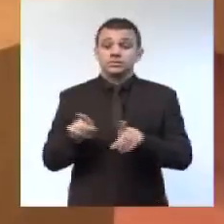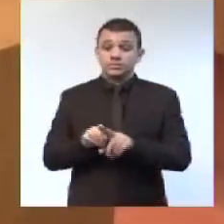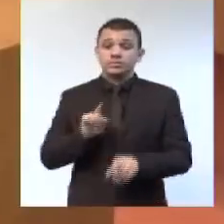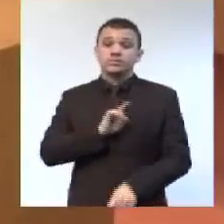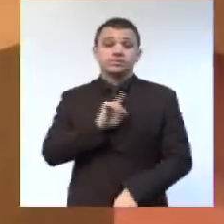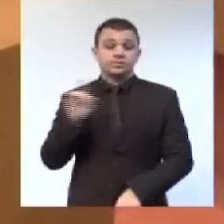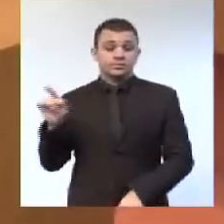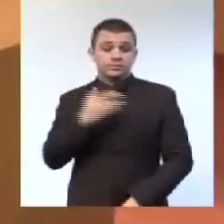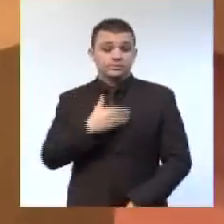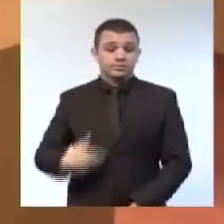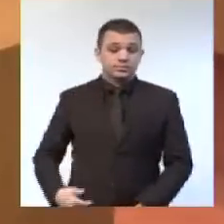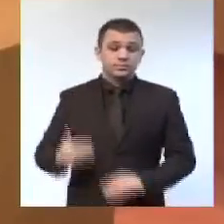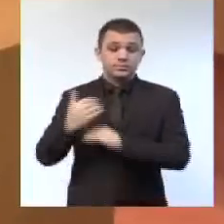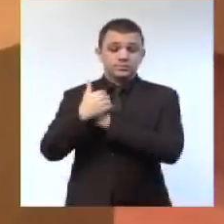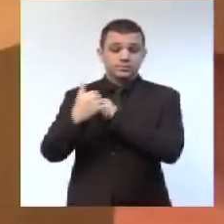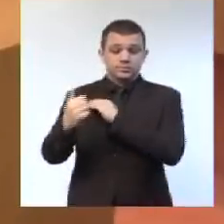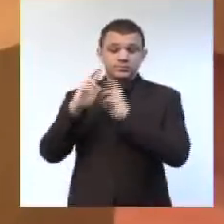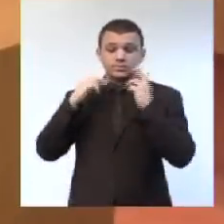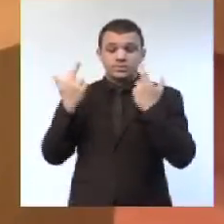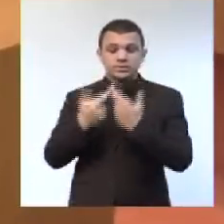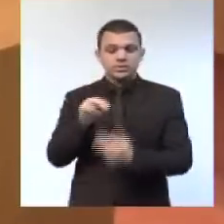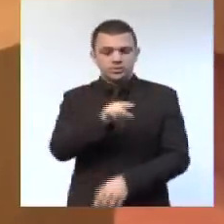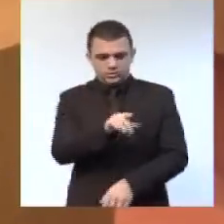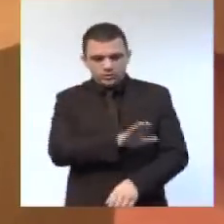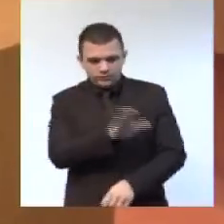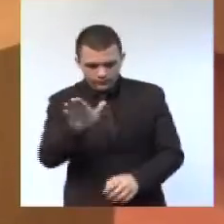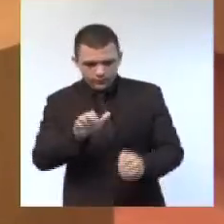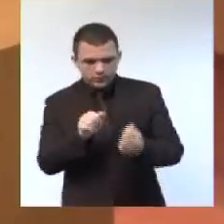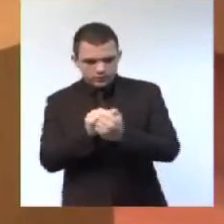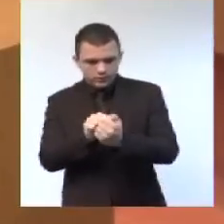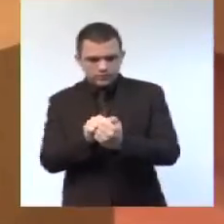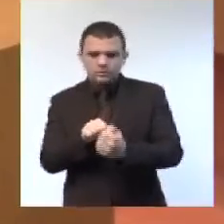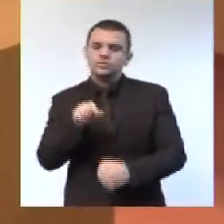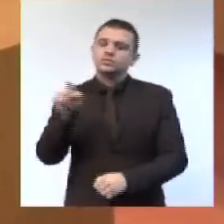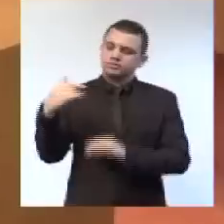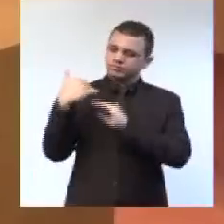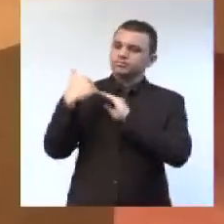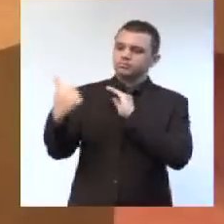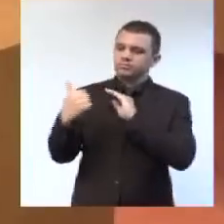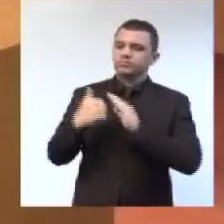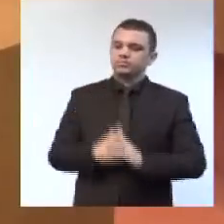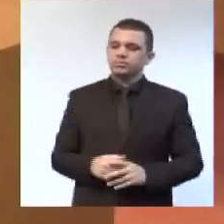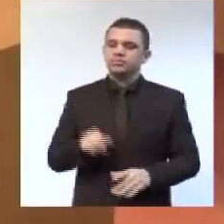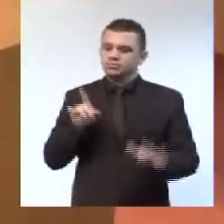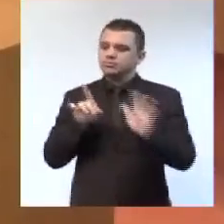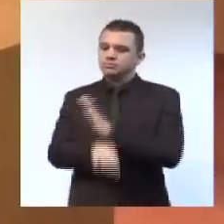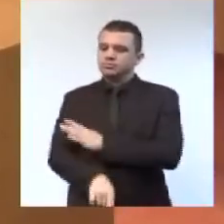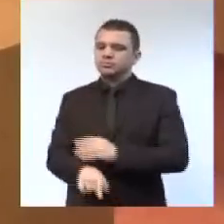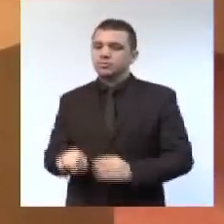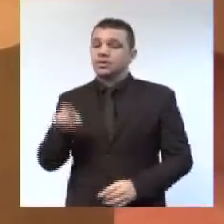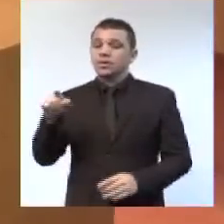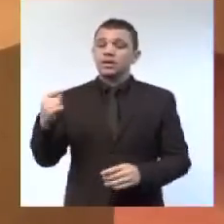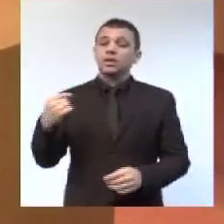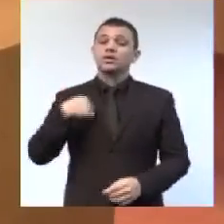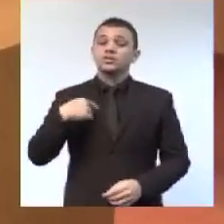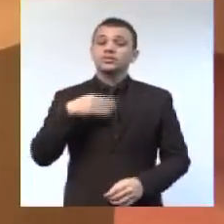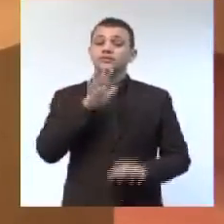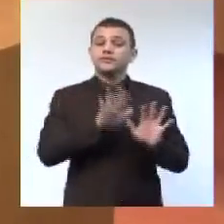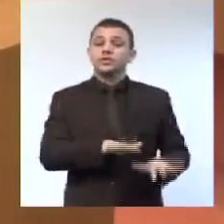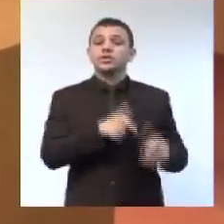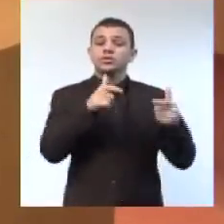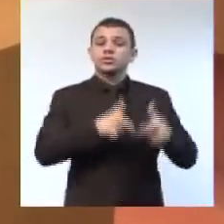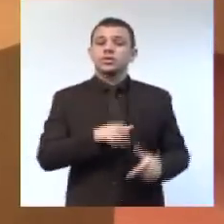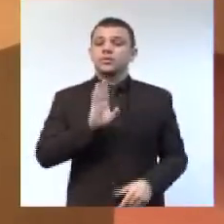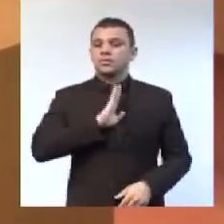também. Foi, me chamou. Pergunte para a governadora. Eu estava em Bacabal e disse para ela que não poderia estar presente. Começa